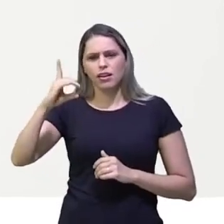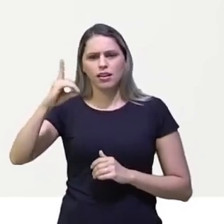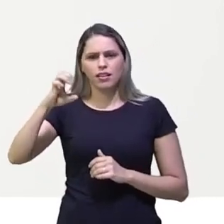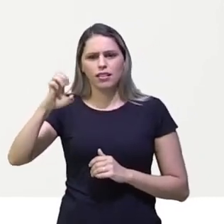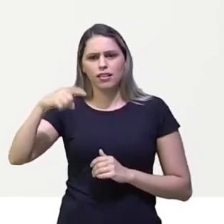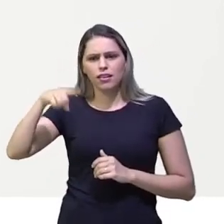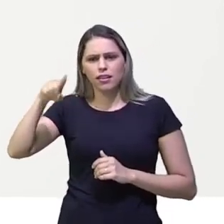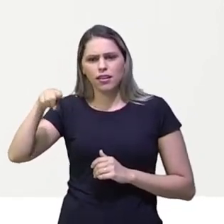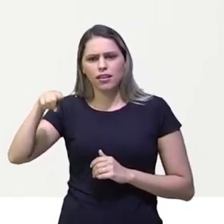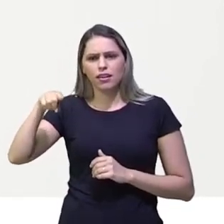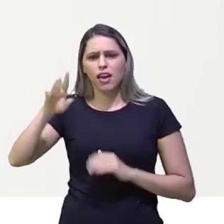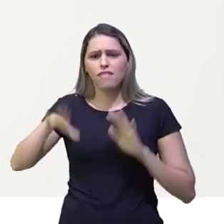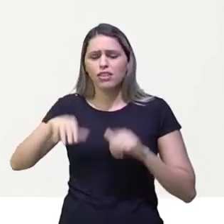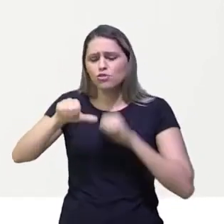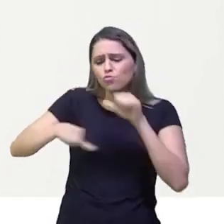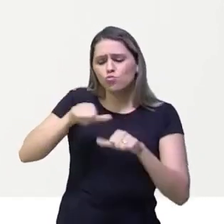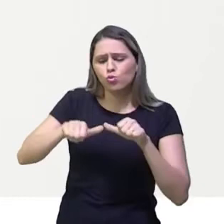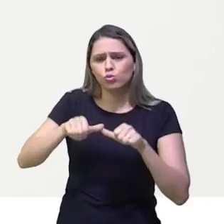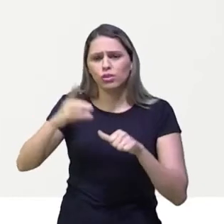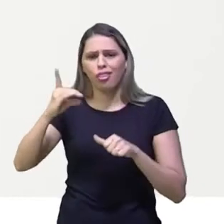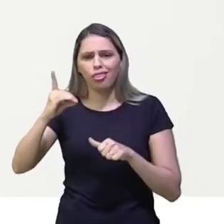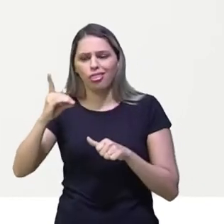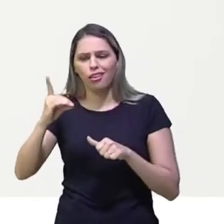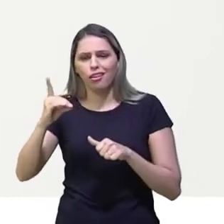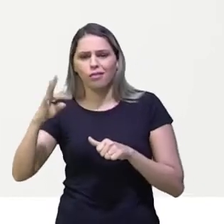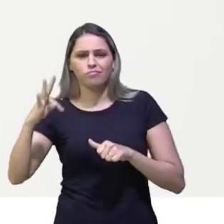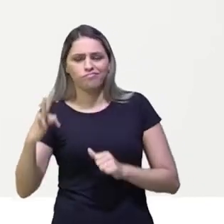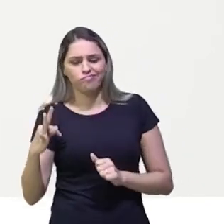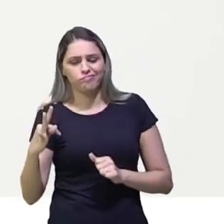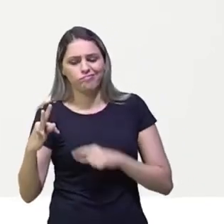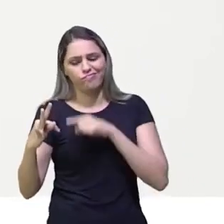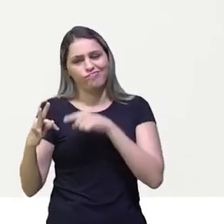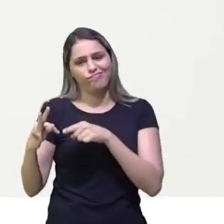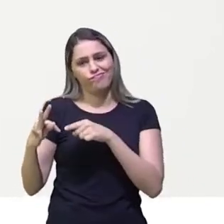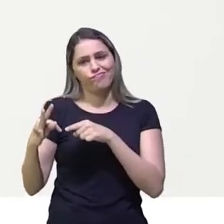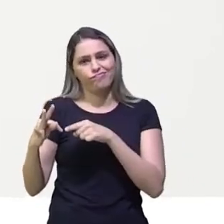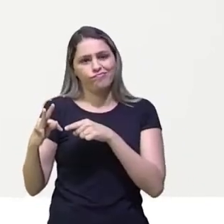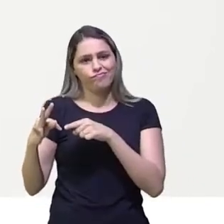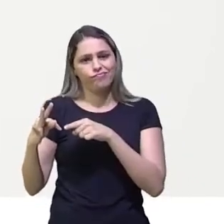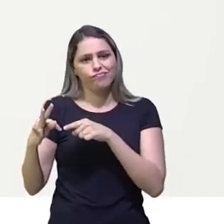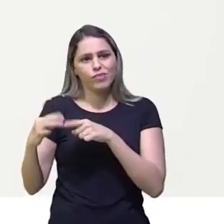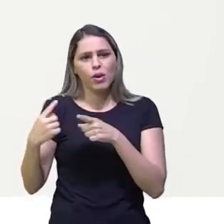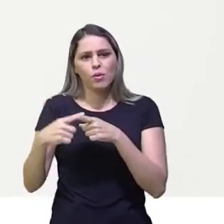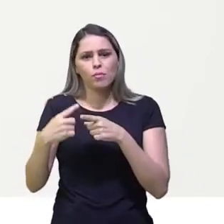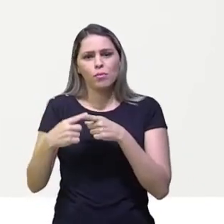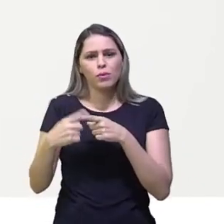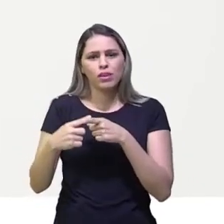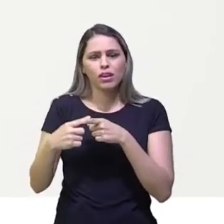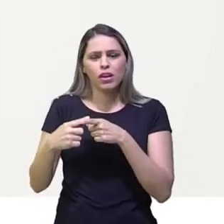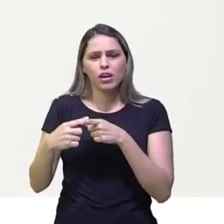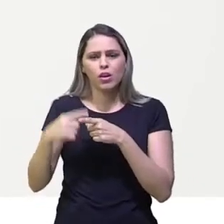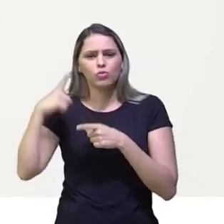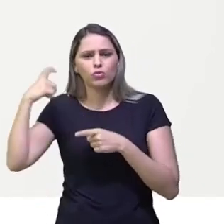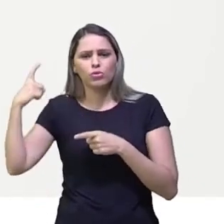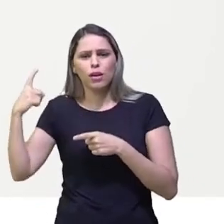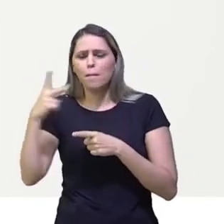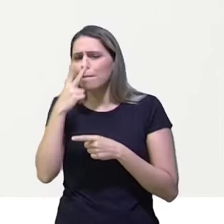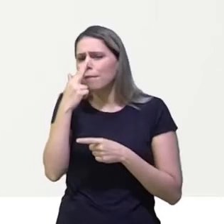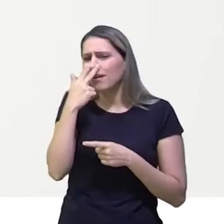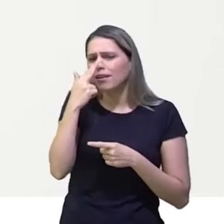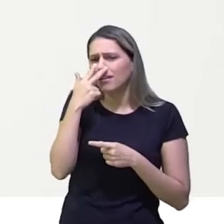Nós substituímos a letra D pela letra T. Por quê? Porque o som ele é